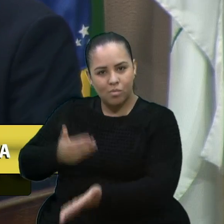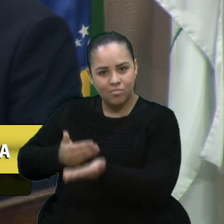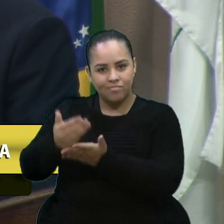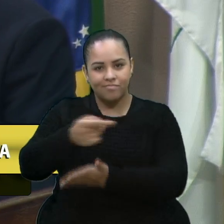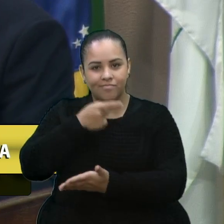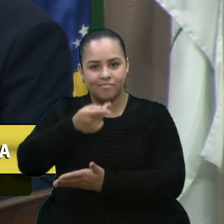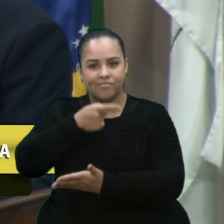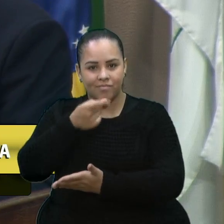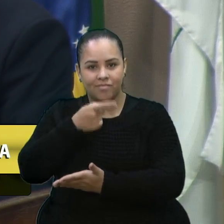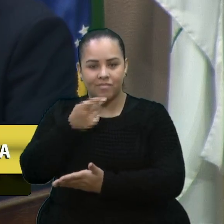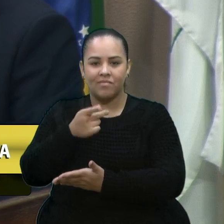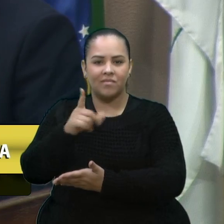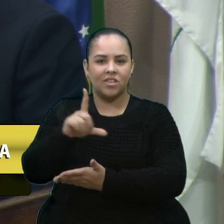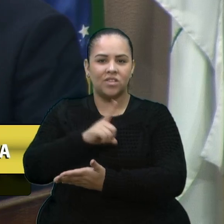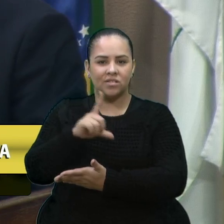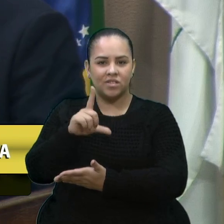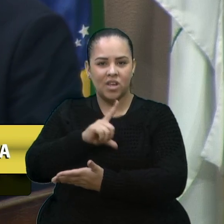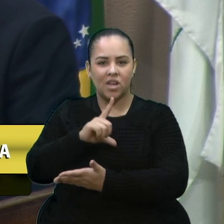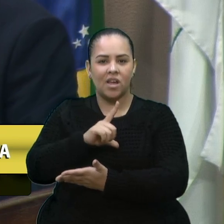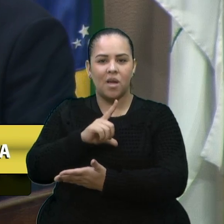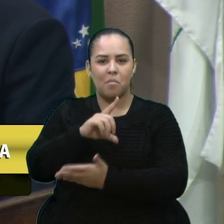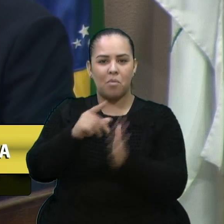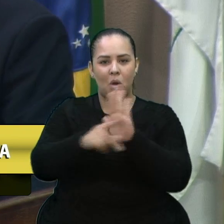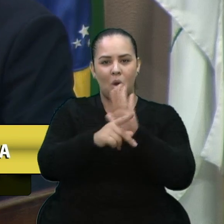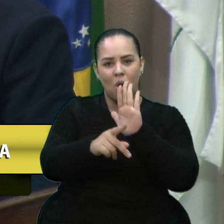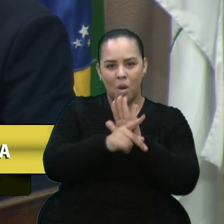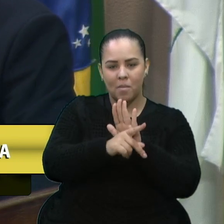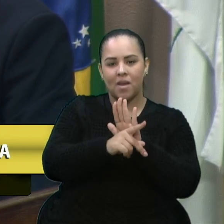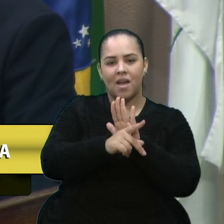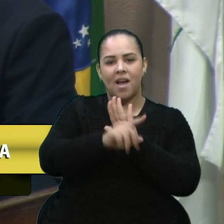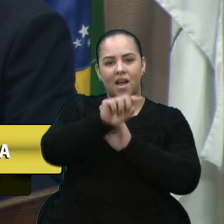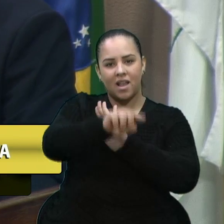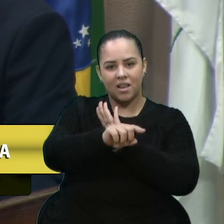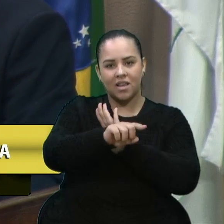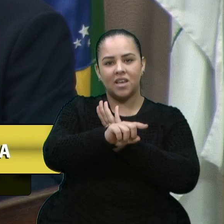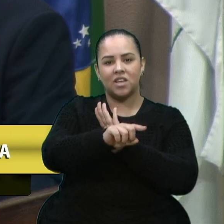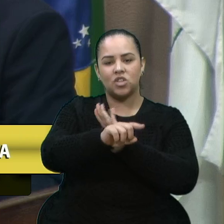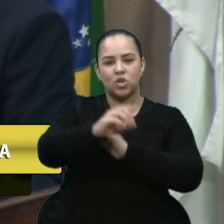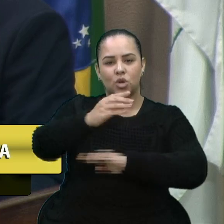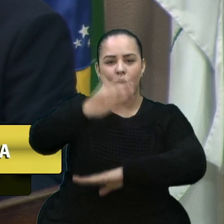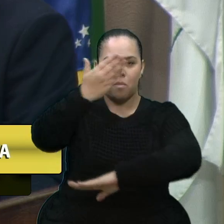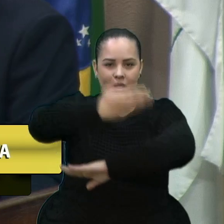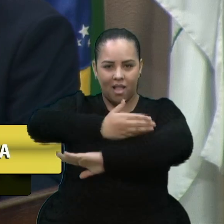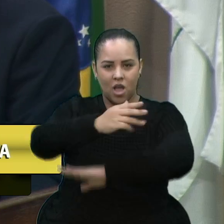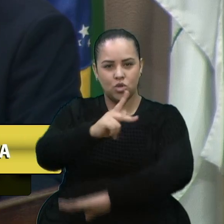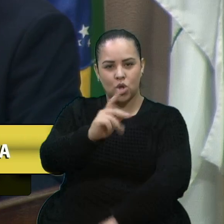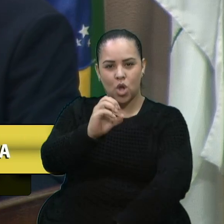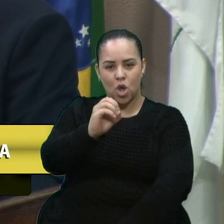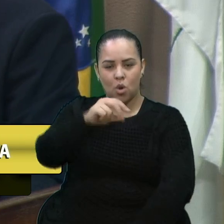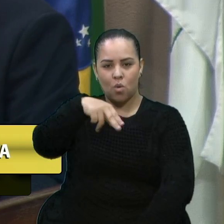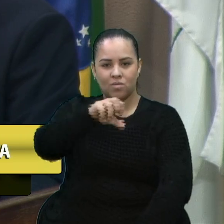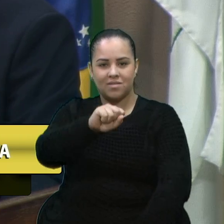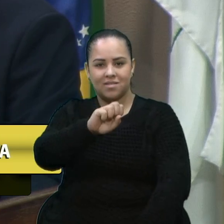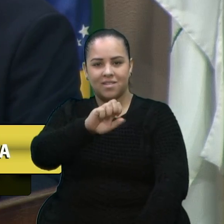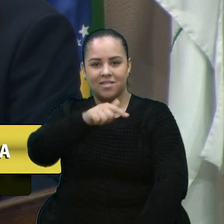em concessões e pedágios. Como é que funciona na iniciativa